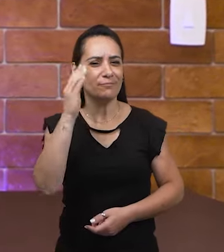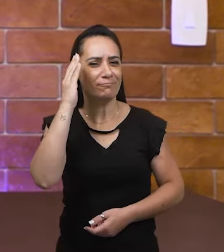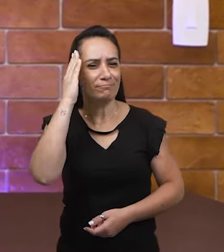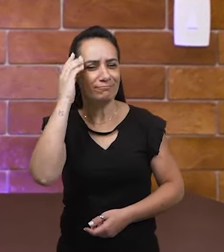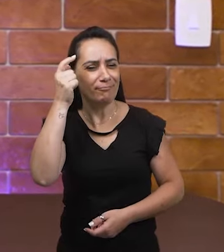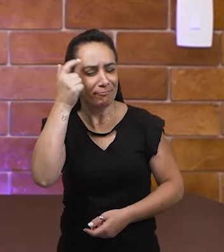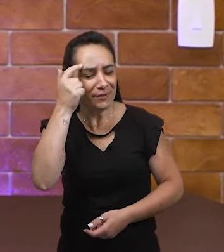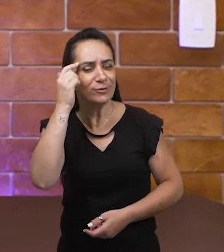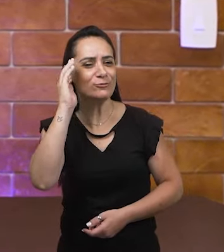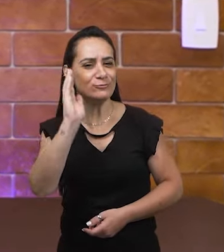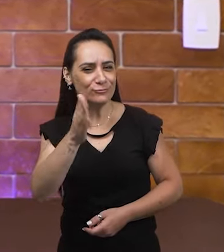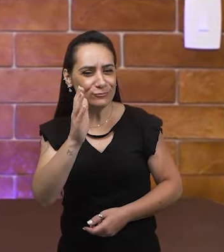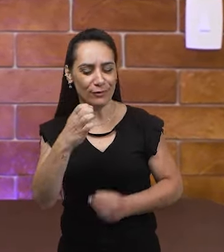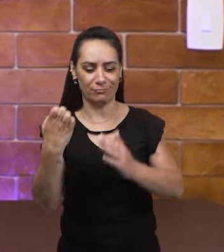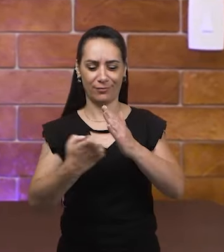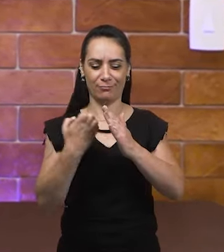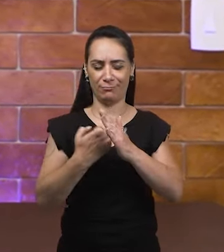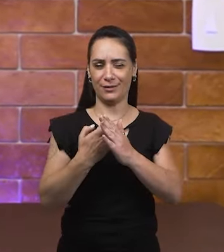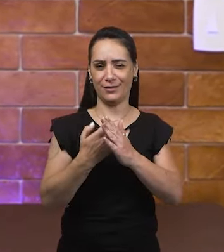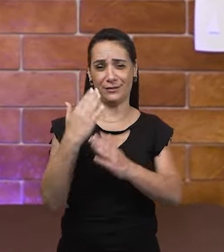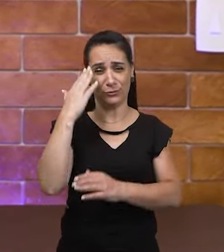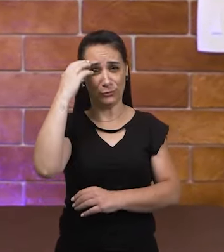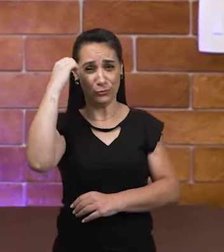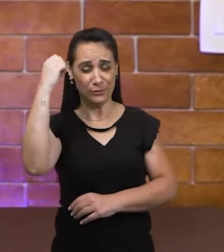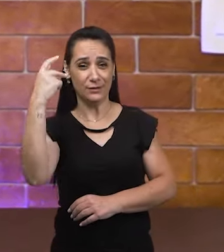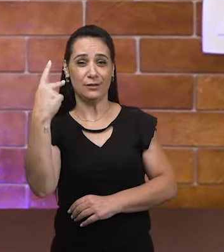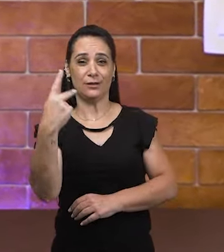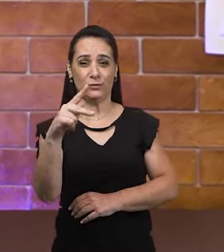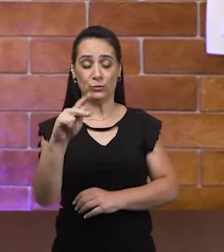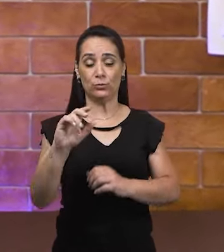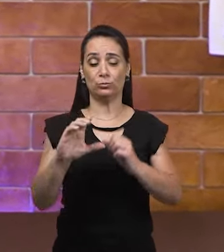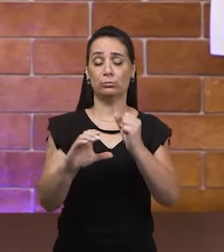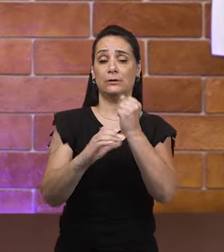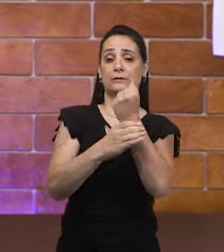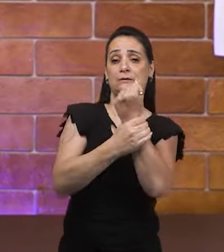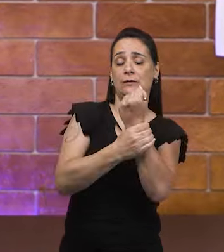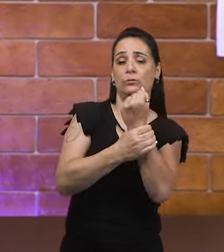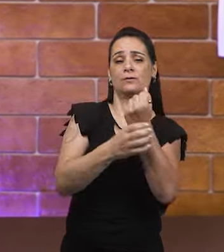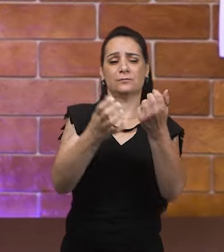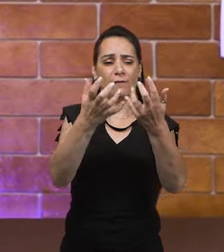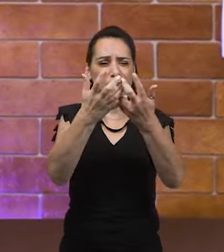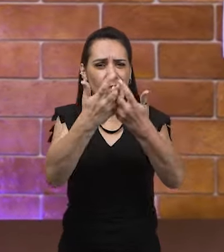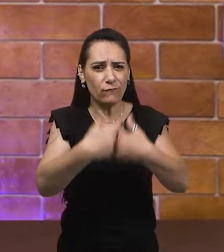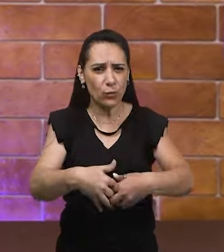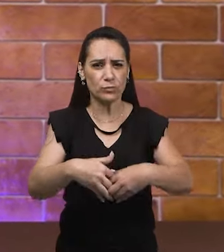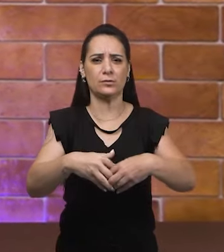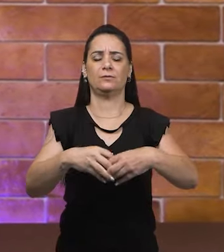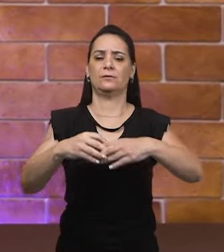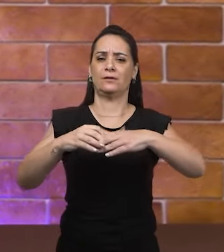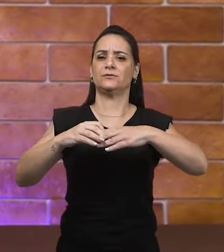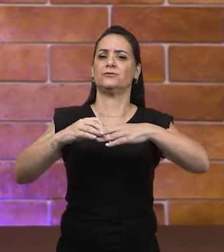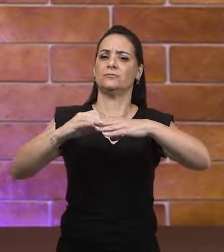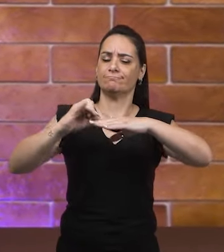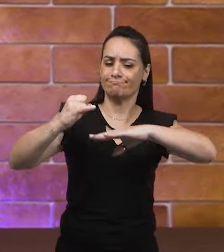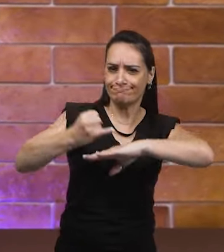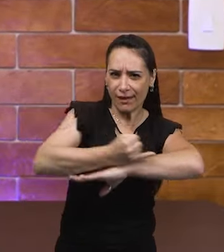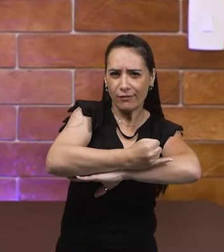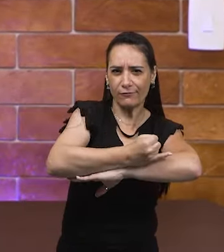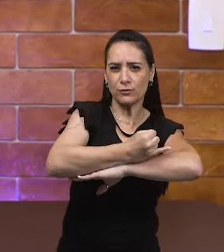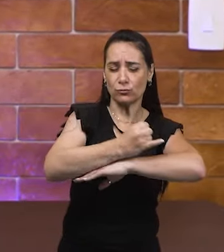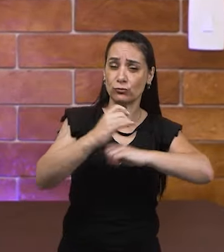Já parou para pensar que o sucesso da sua empresa depende da segurança e da funcionalidade da sua infraestrutura de